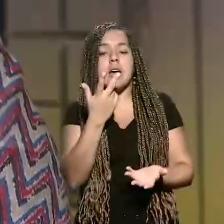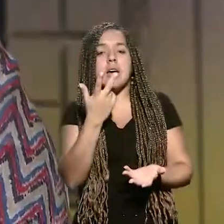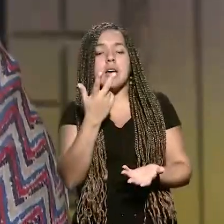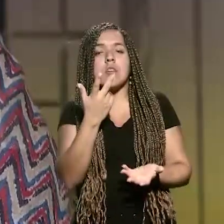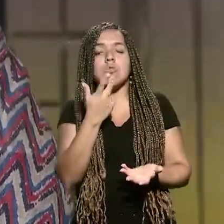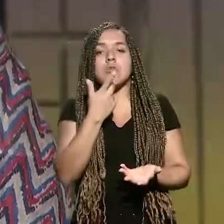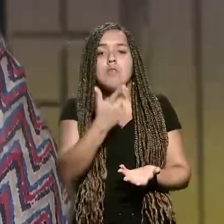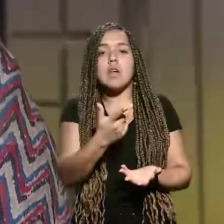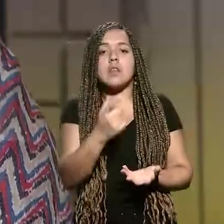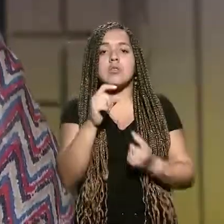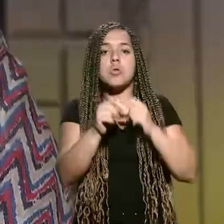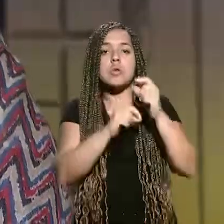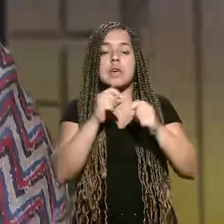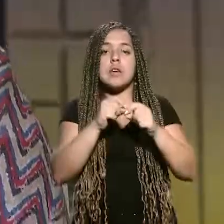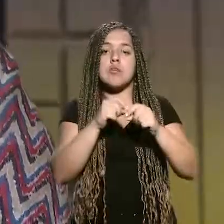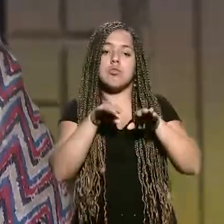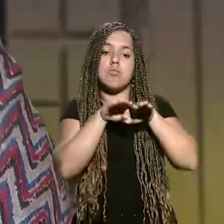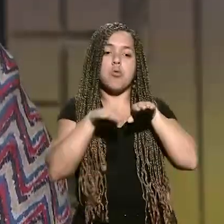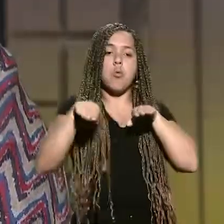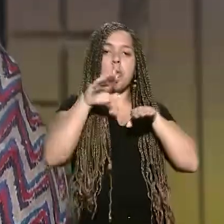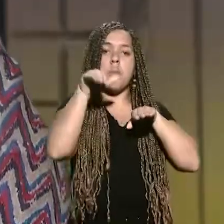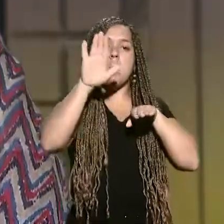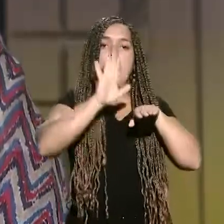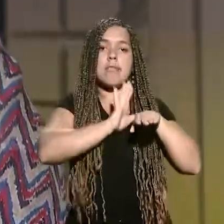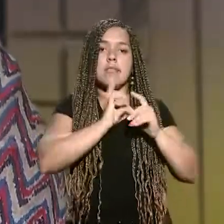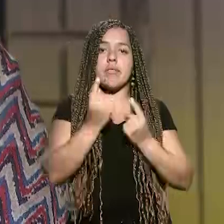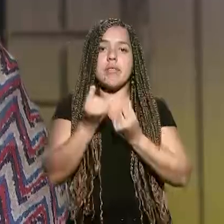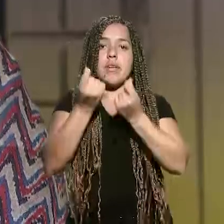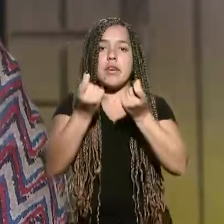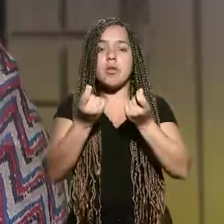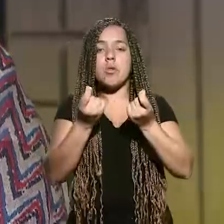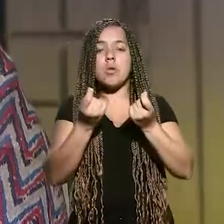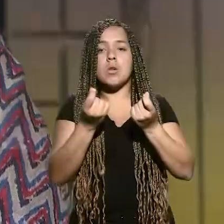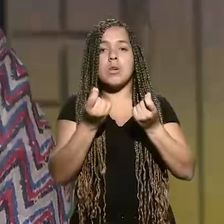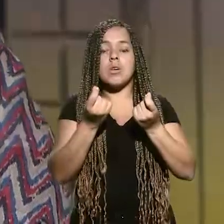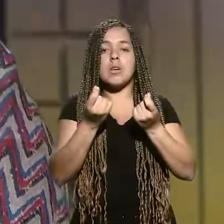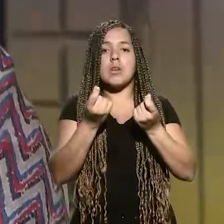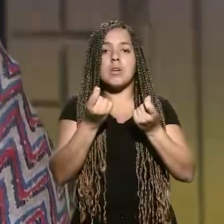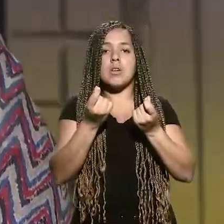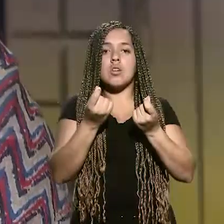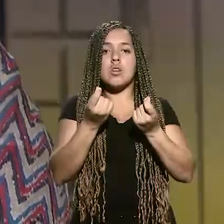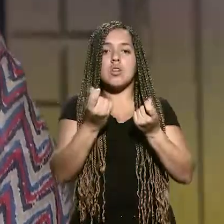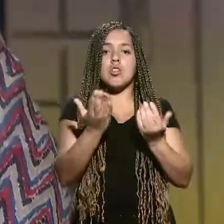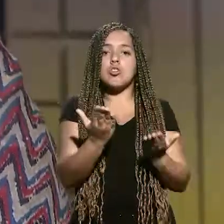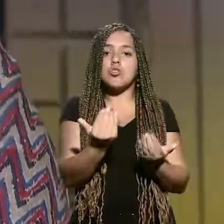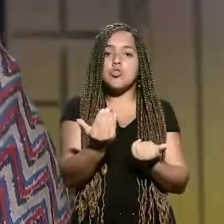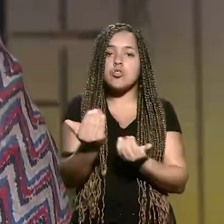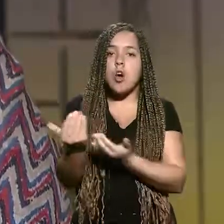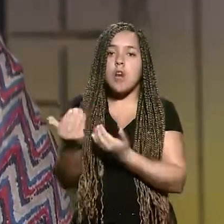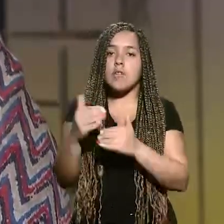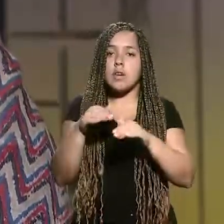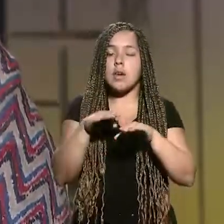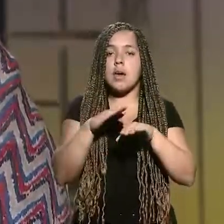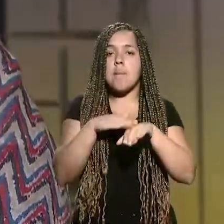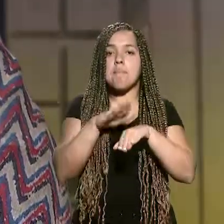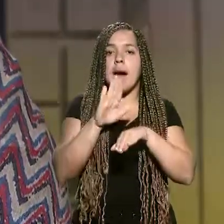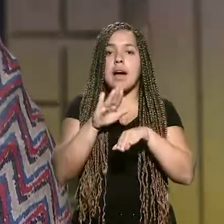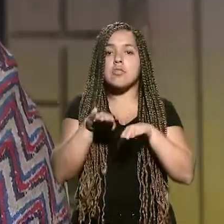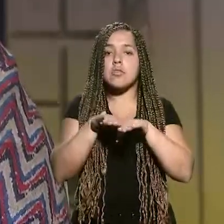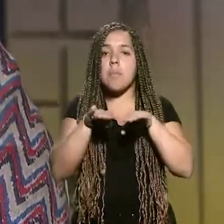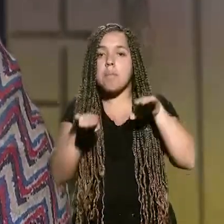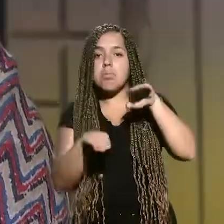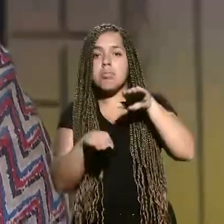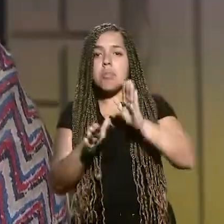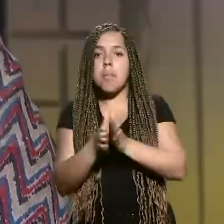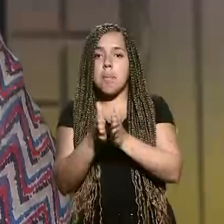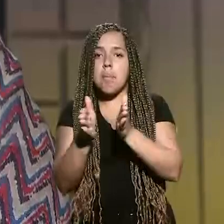associar por uma... E aí eu estou falando de uma classe média, né? Deixa a gurizada mais